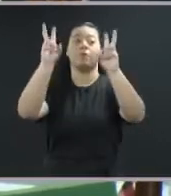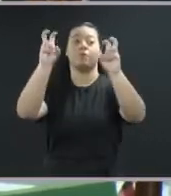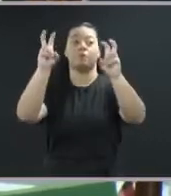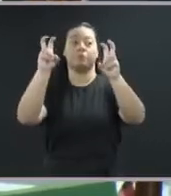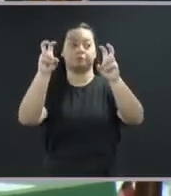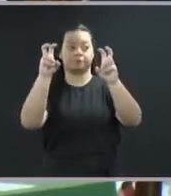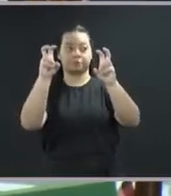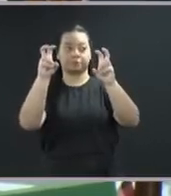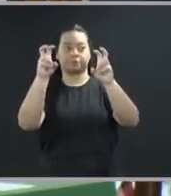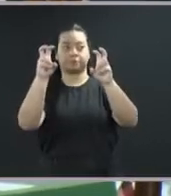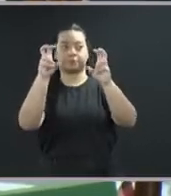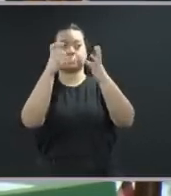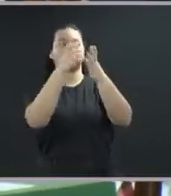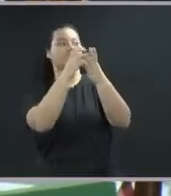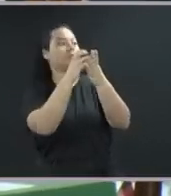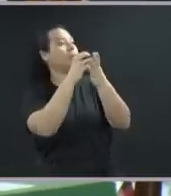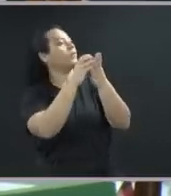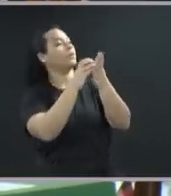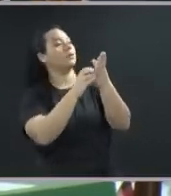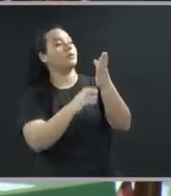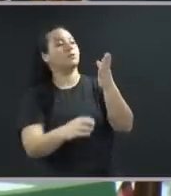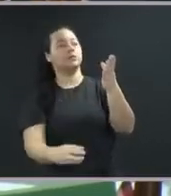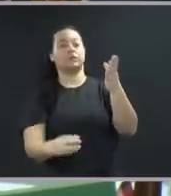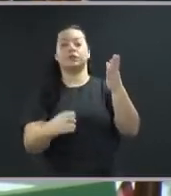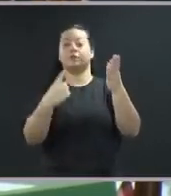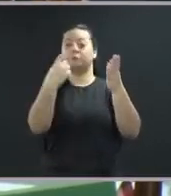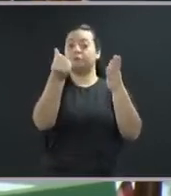26. Eu quero ler nessa noite com os irmãos.